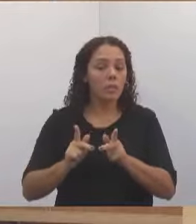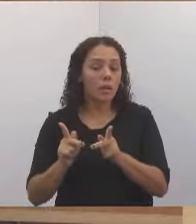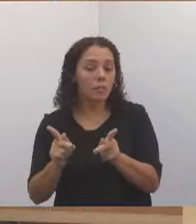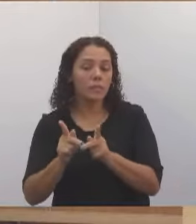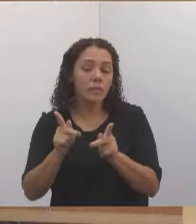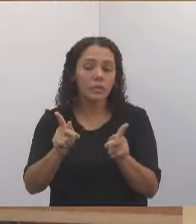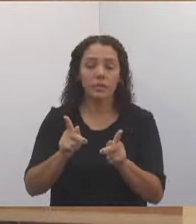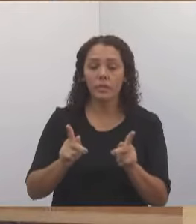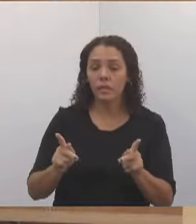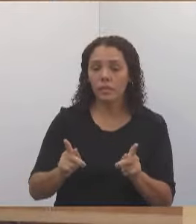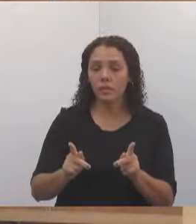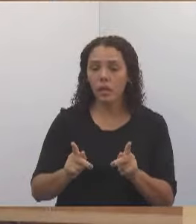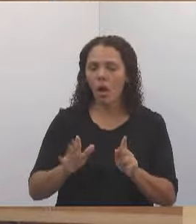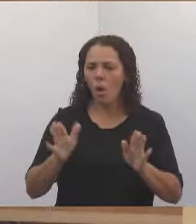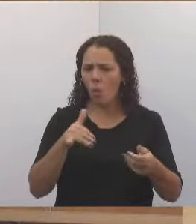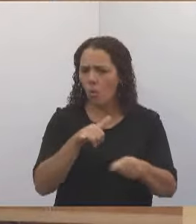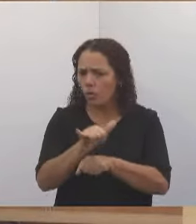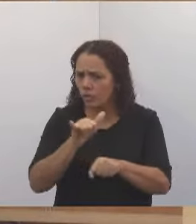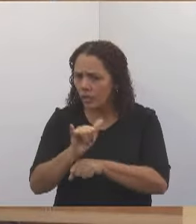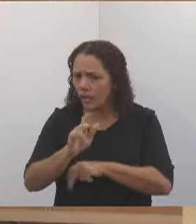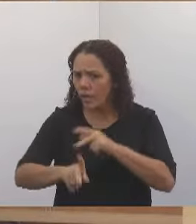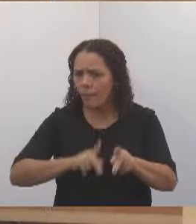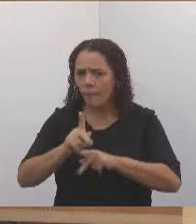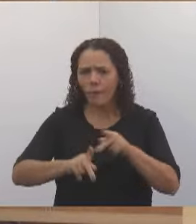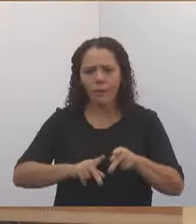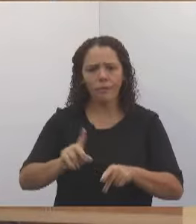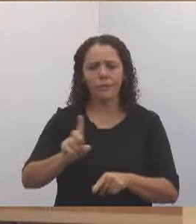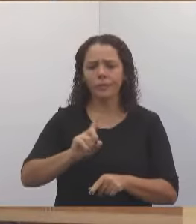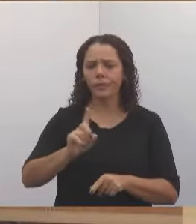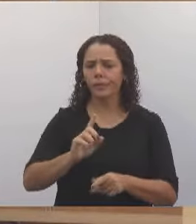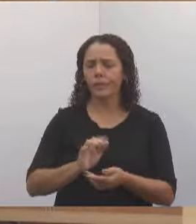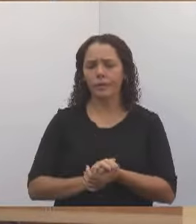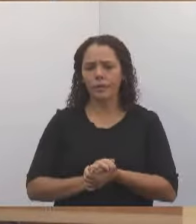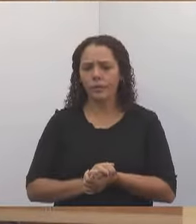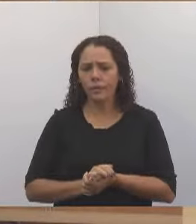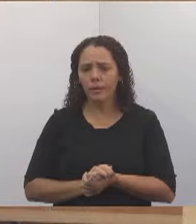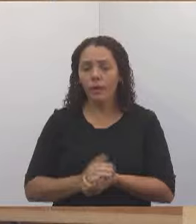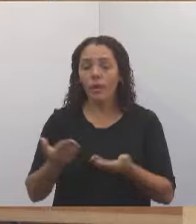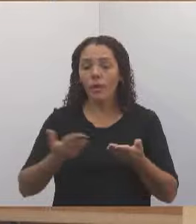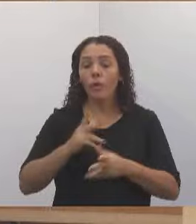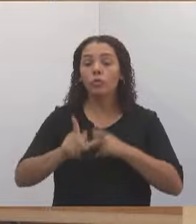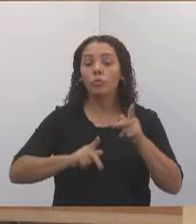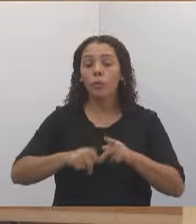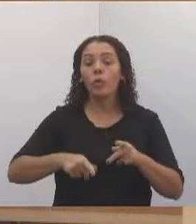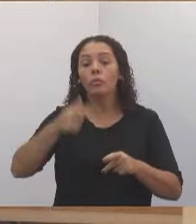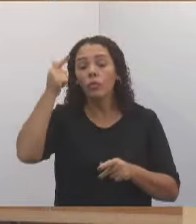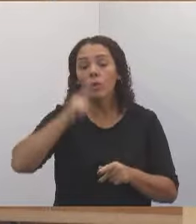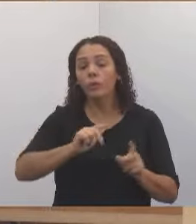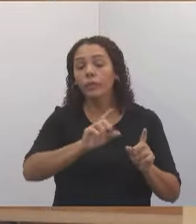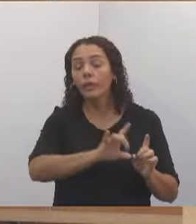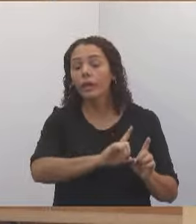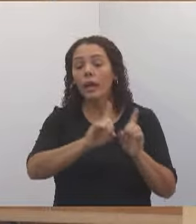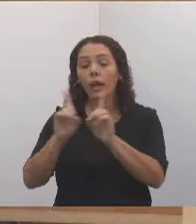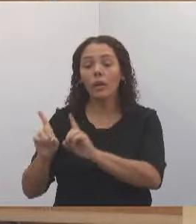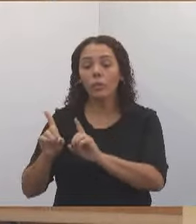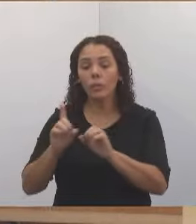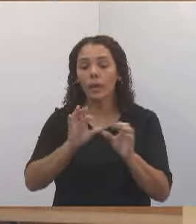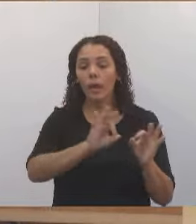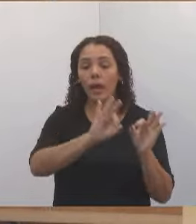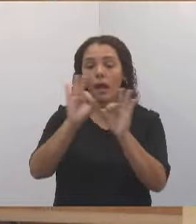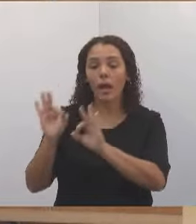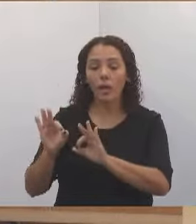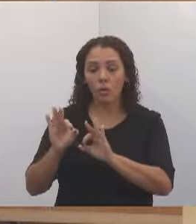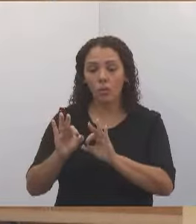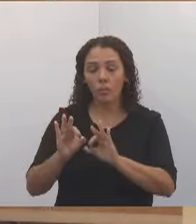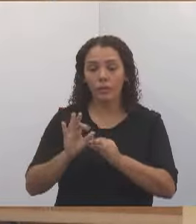mas o que que fulano fez? O que que fulano deixou de fazer? E o meio de comunicação hoje é justamente para isso,